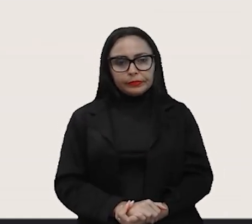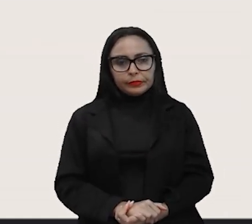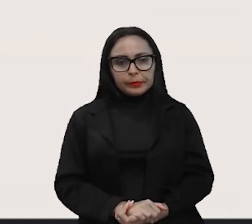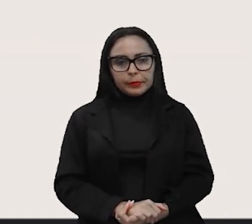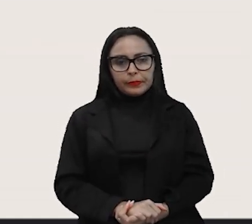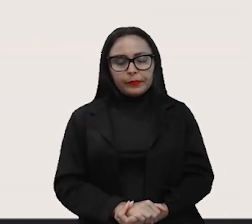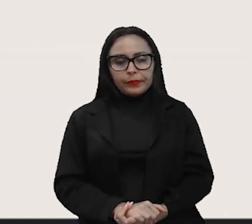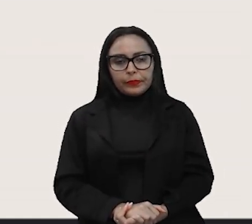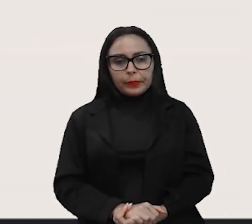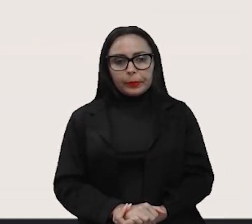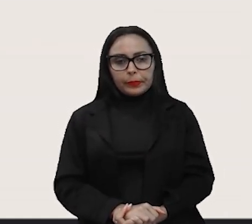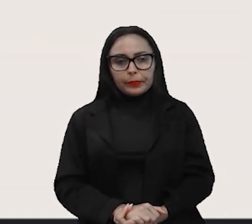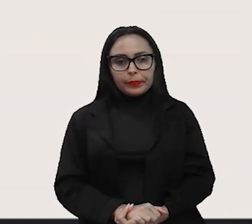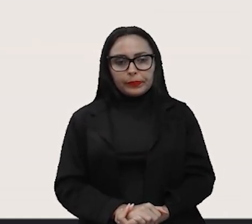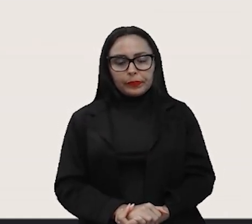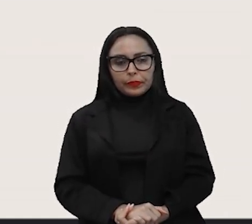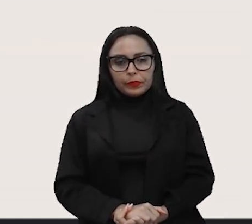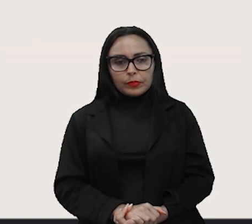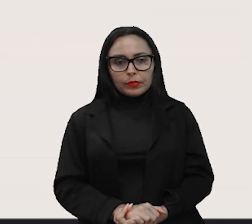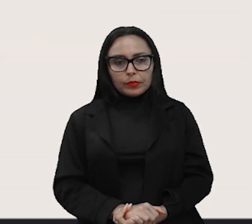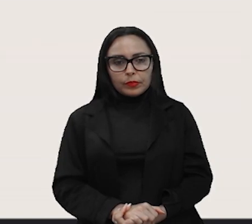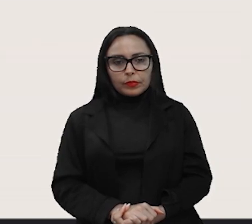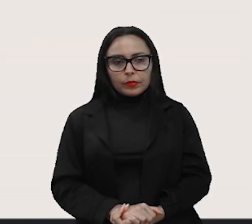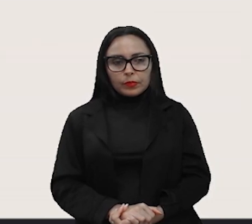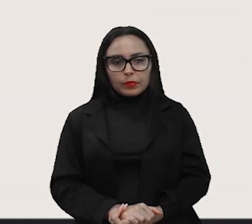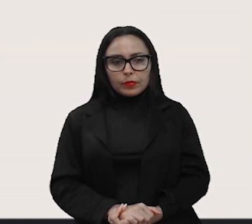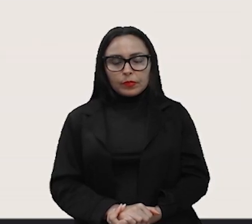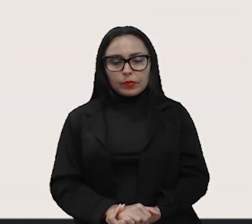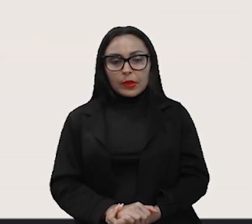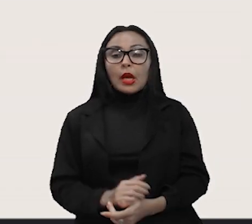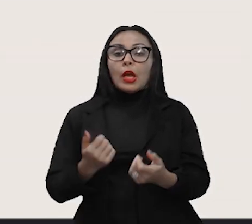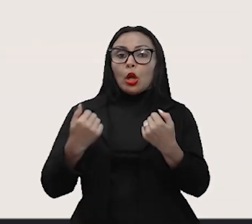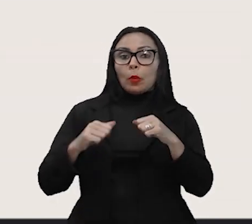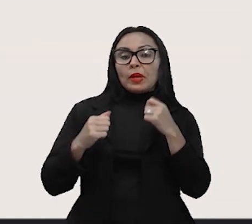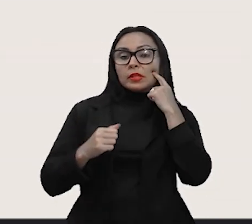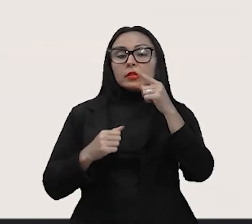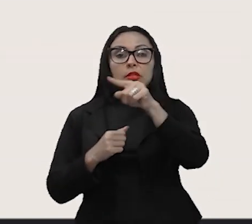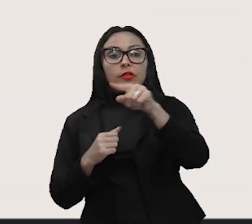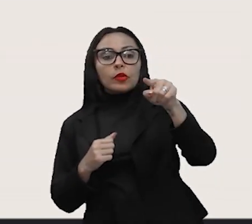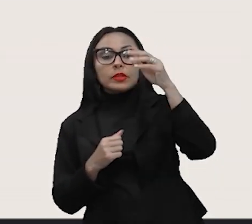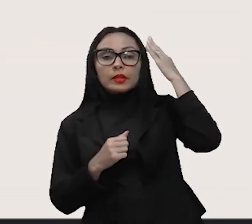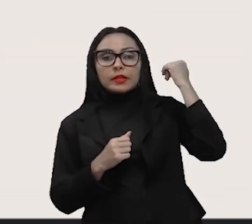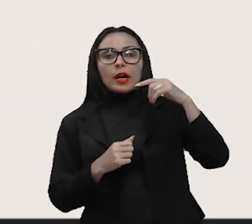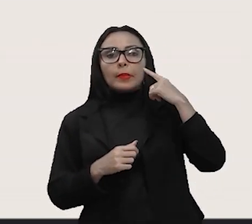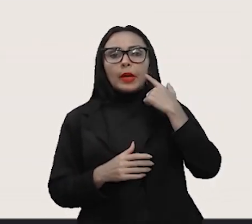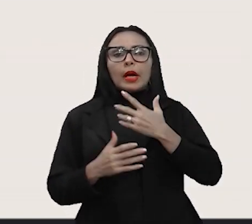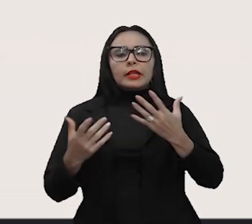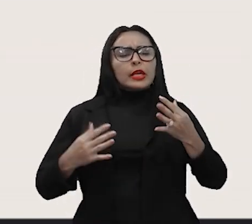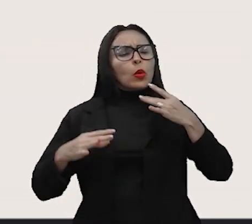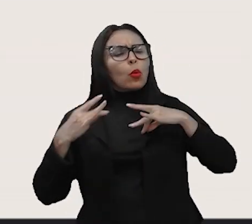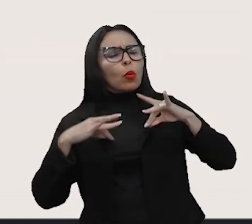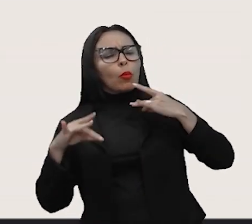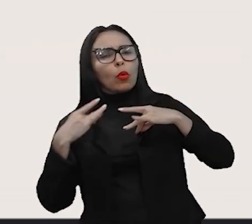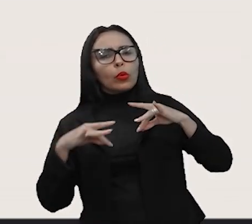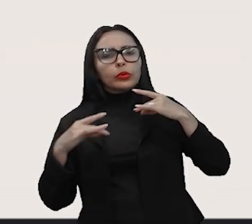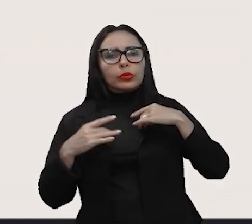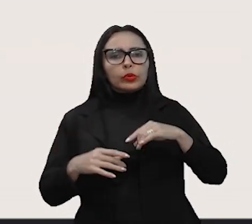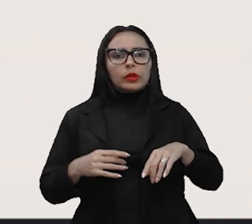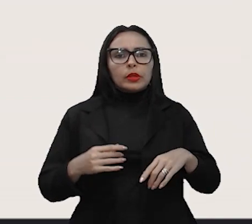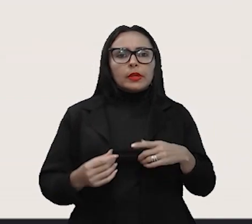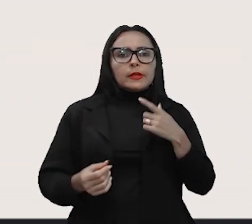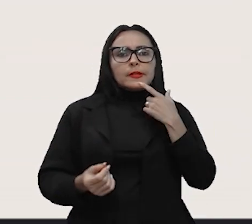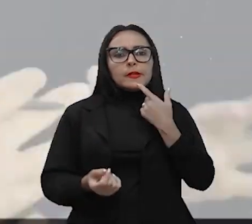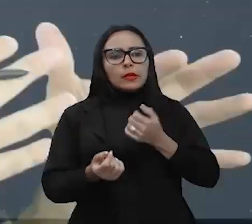cálcio e jogar no sangue. O que é que eu preciso que vocês saibam? Quem é o hormônio que pega do sangue para depositar no